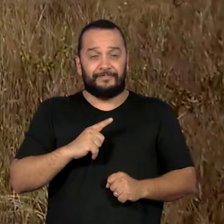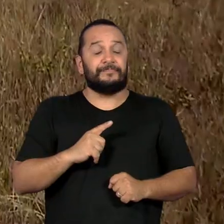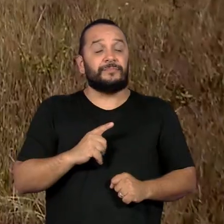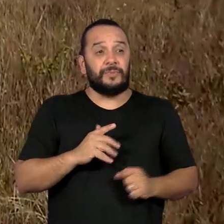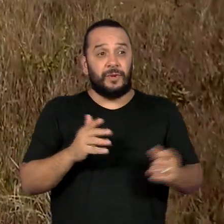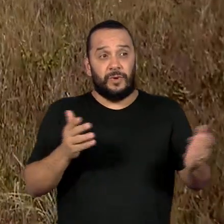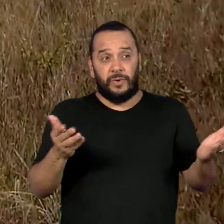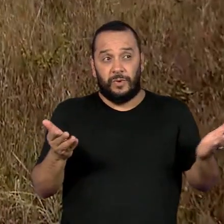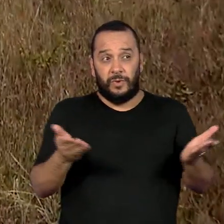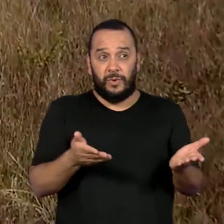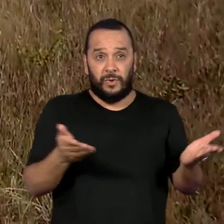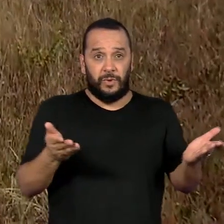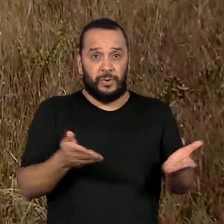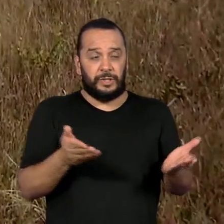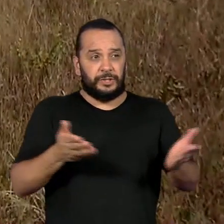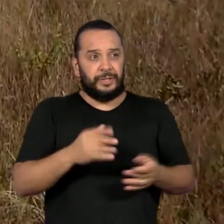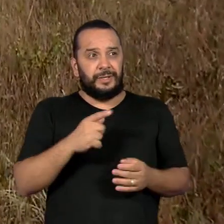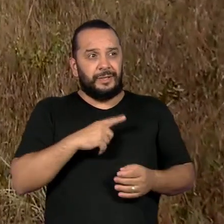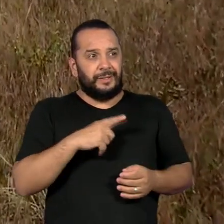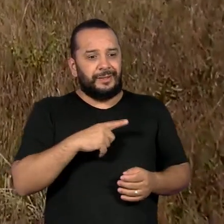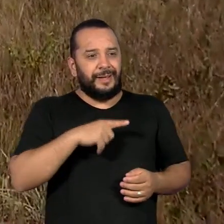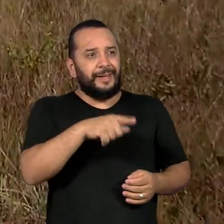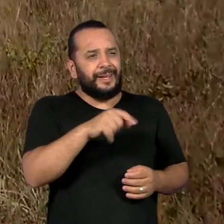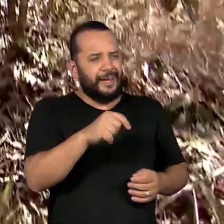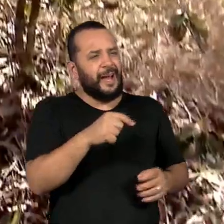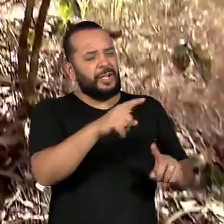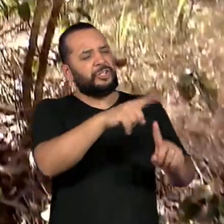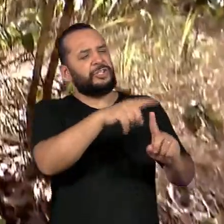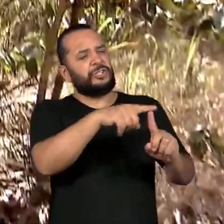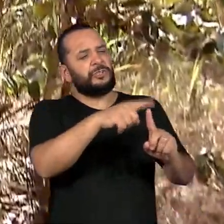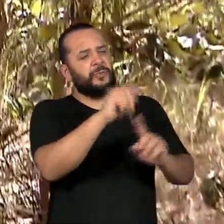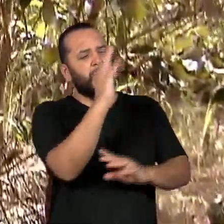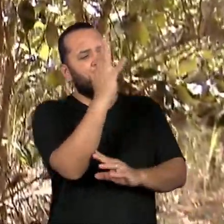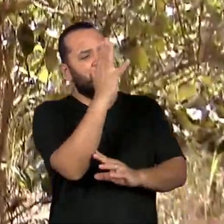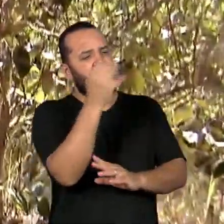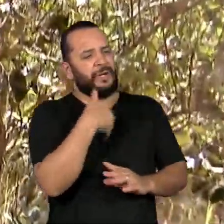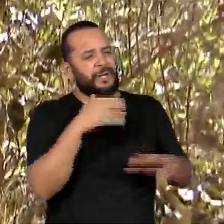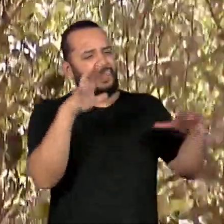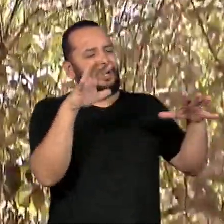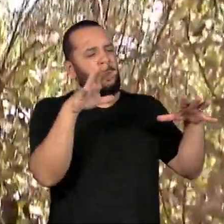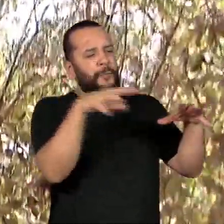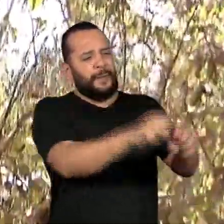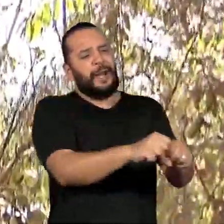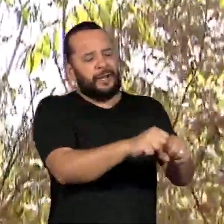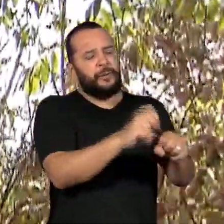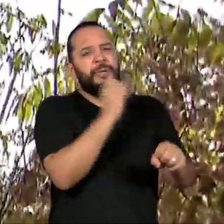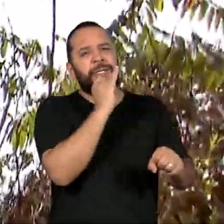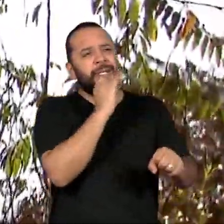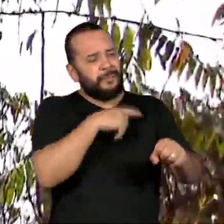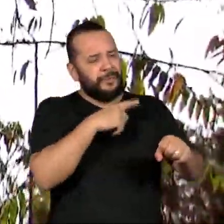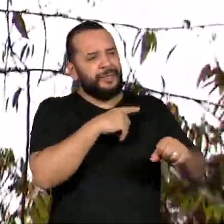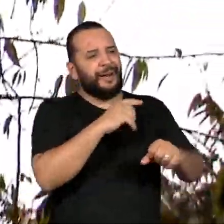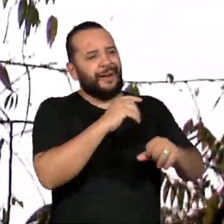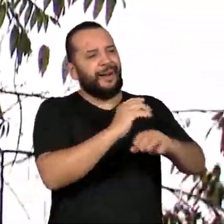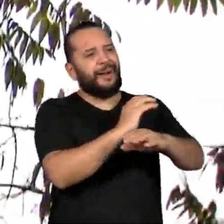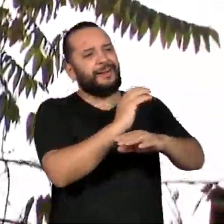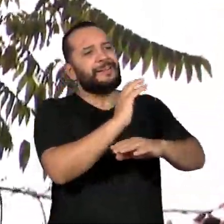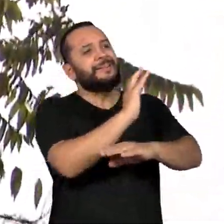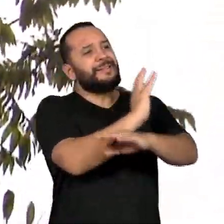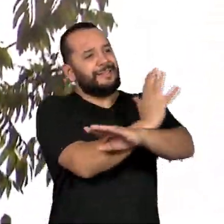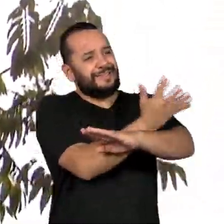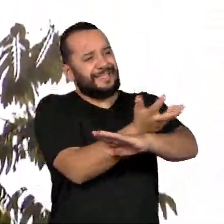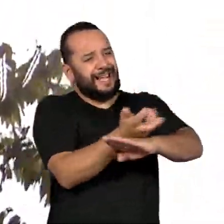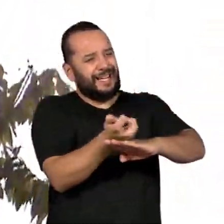tirar dessas espécies o seu ambiente natural. Então, quando eu vou numa área do Cerrado e faço um grande desmatamento, eu estou,